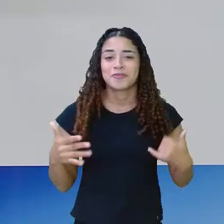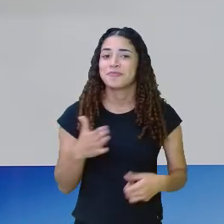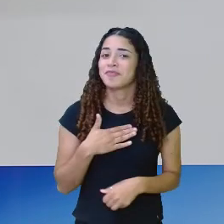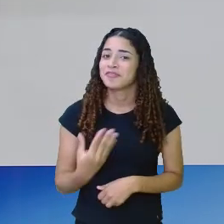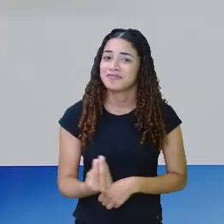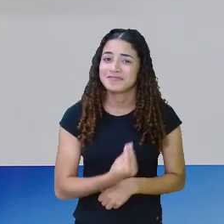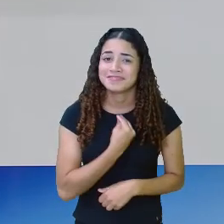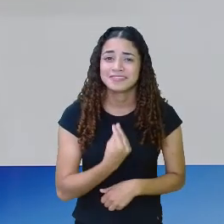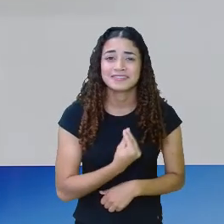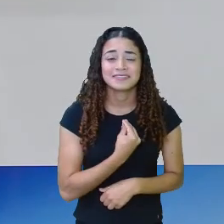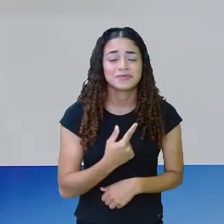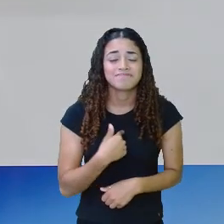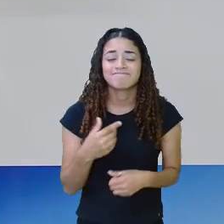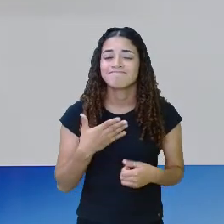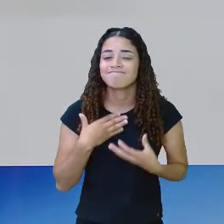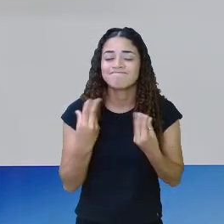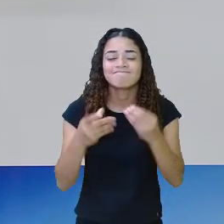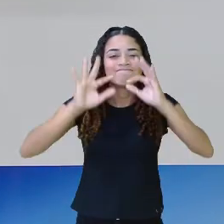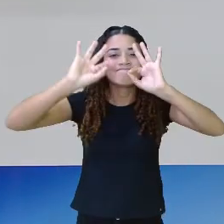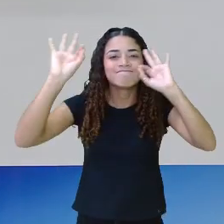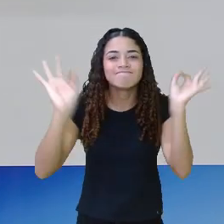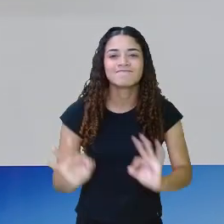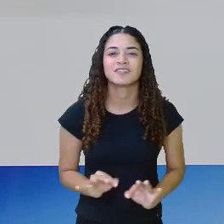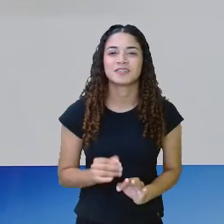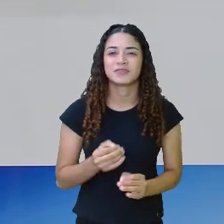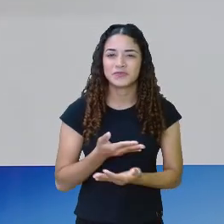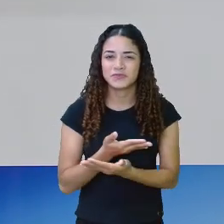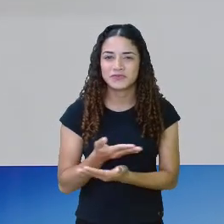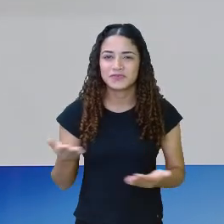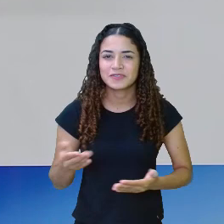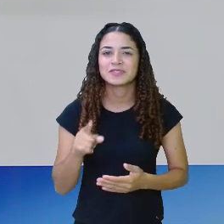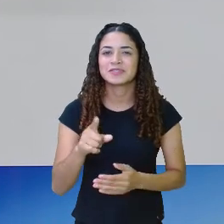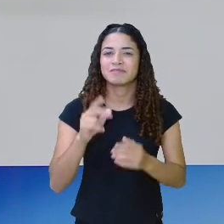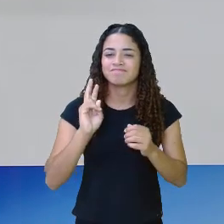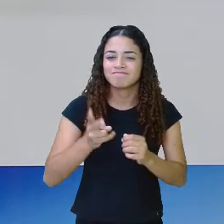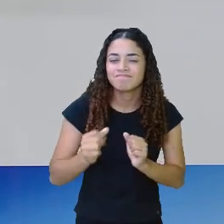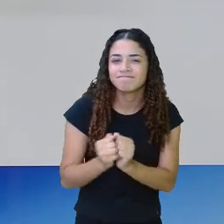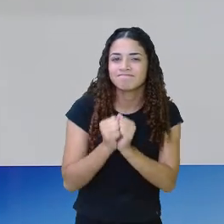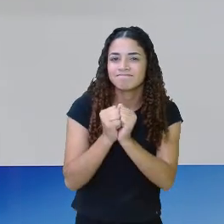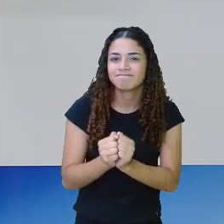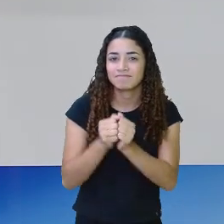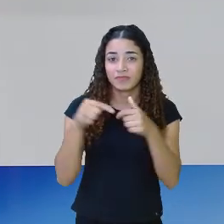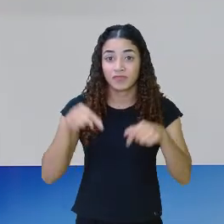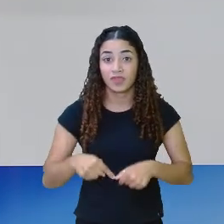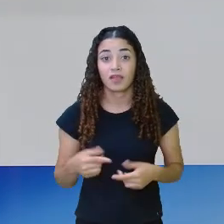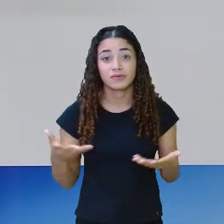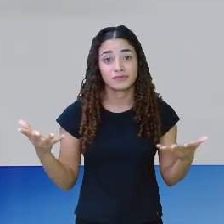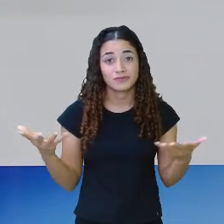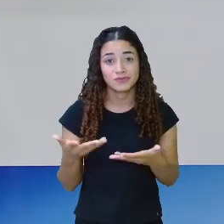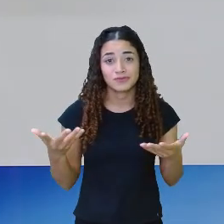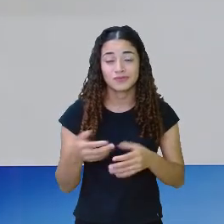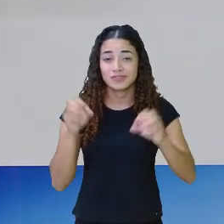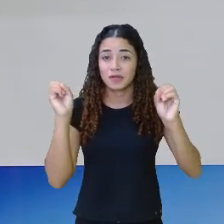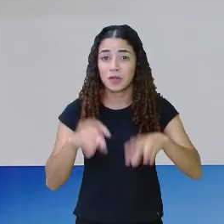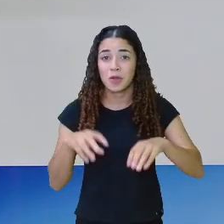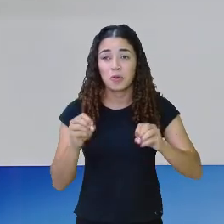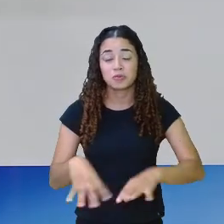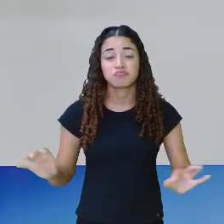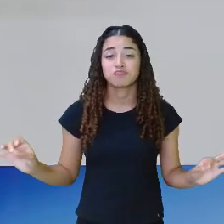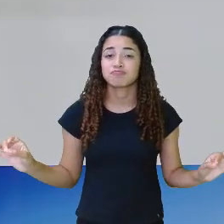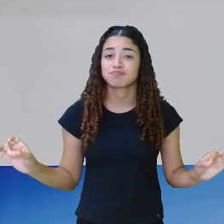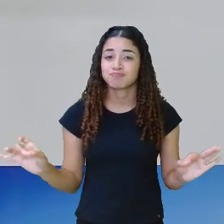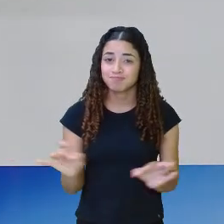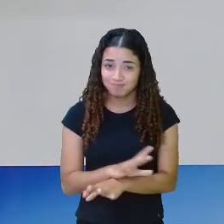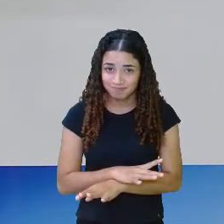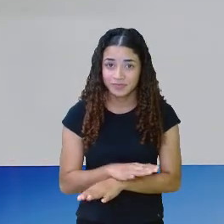vida e eu fico muito feliz em saber que você está sempre comigo. Por hoje, a nossa aula chegou ao fim,